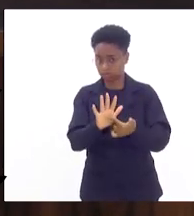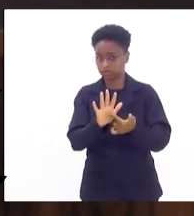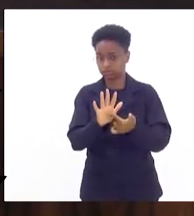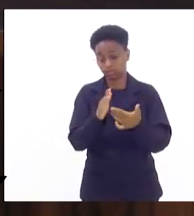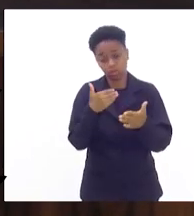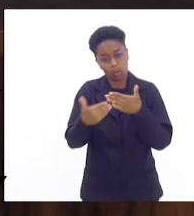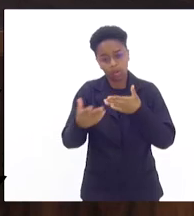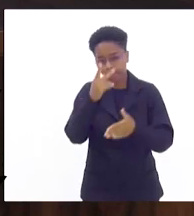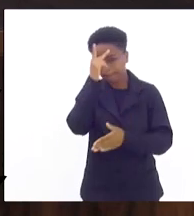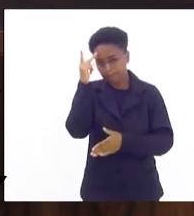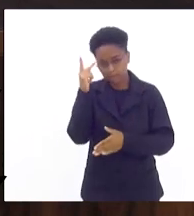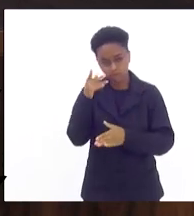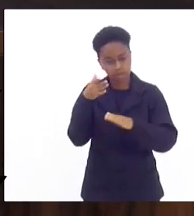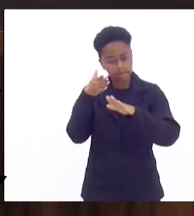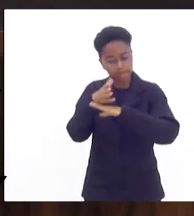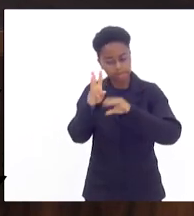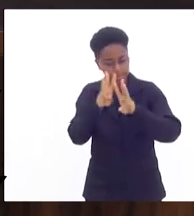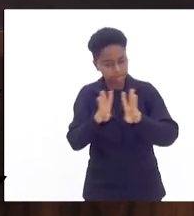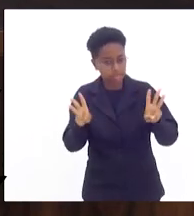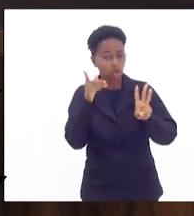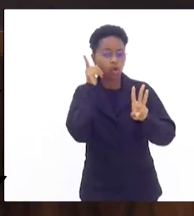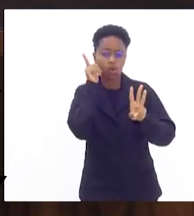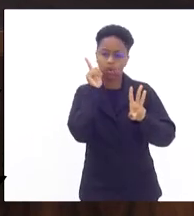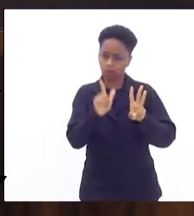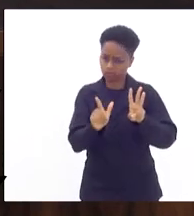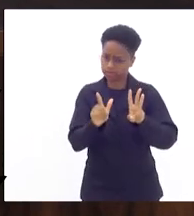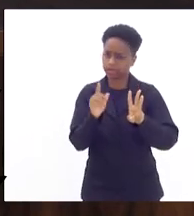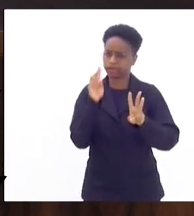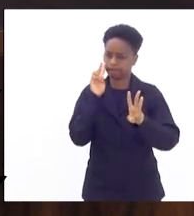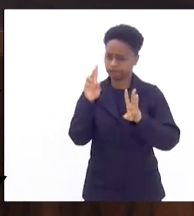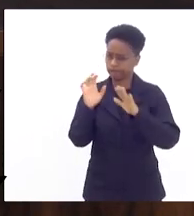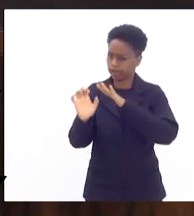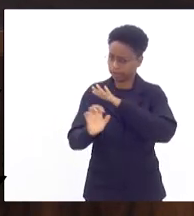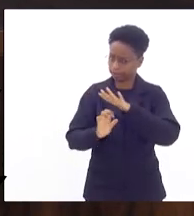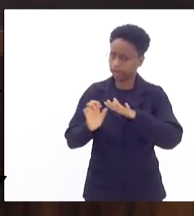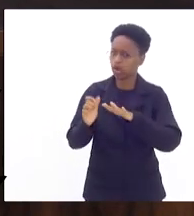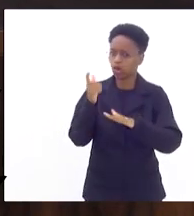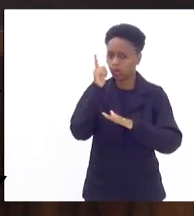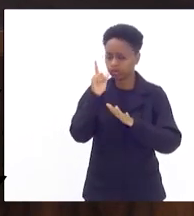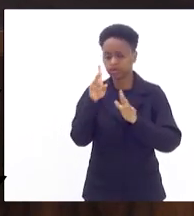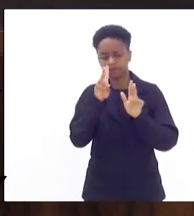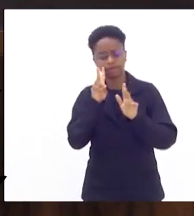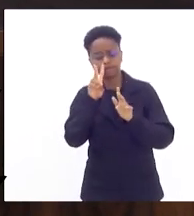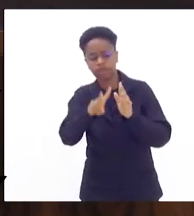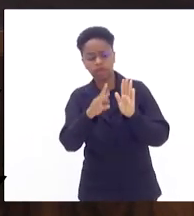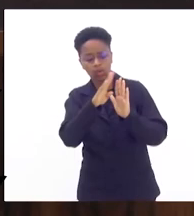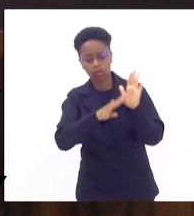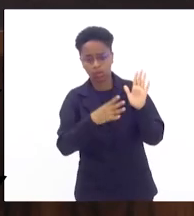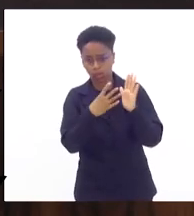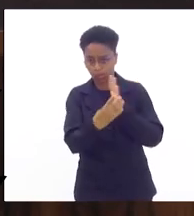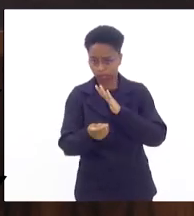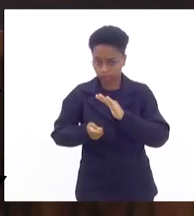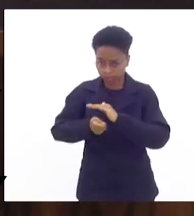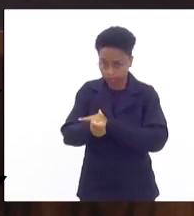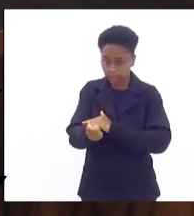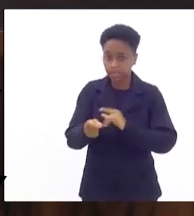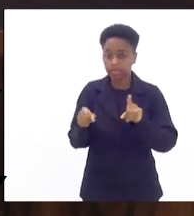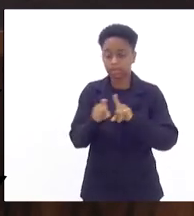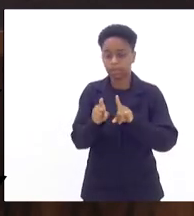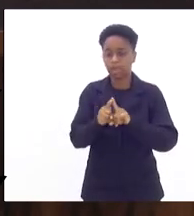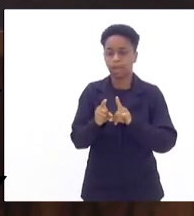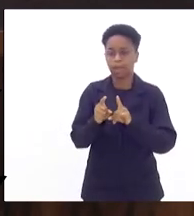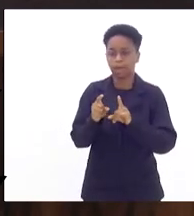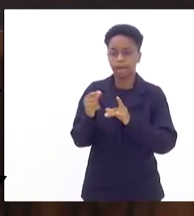qualquer um que entrar dentro do site da agência vai conseguir ter acesso a esse plano de ação, a esse cronograma de investimento. Os processos,